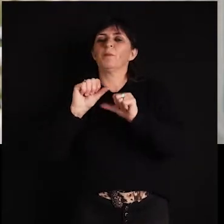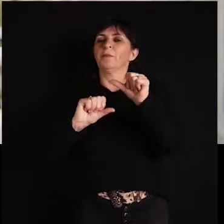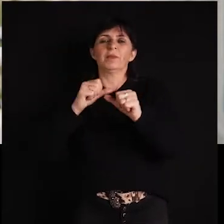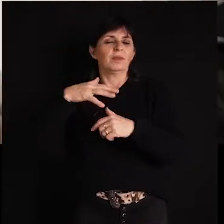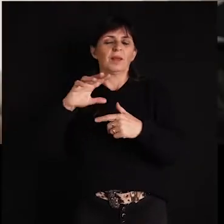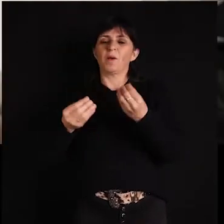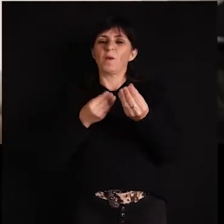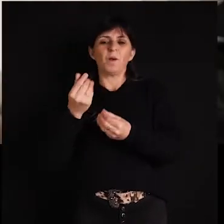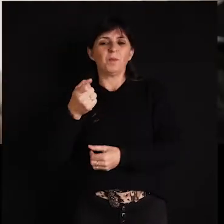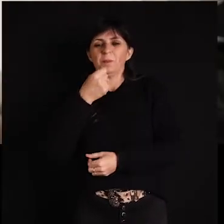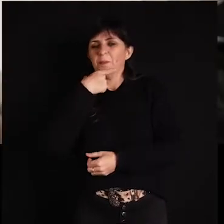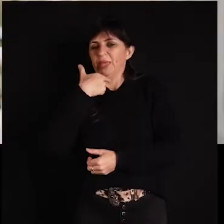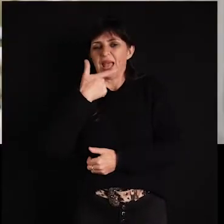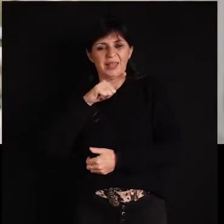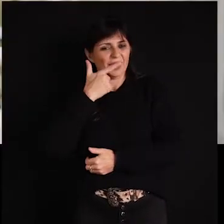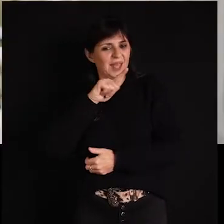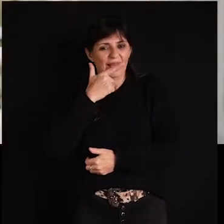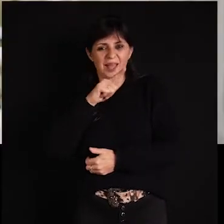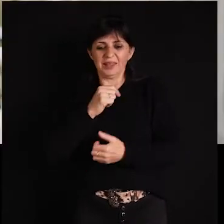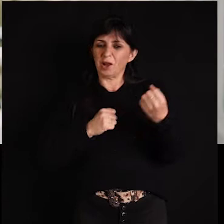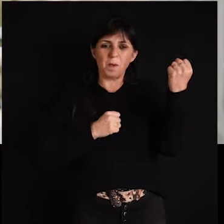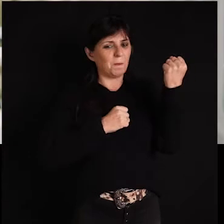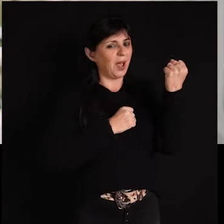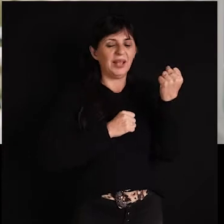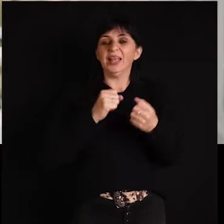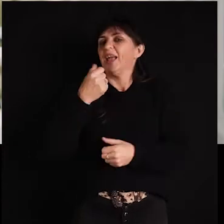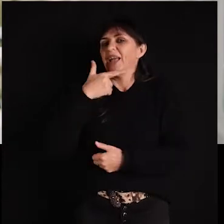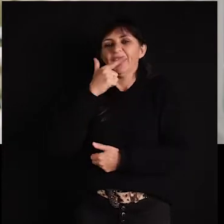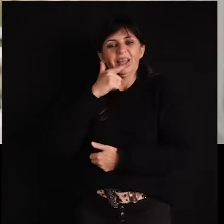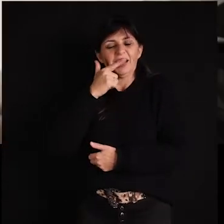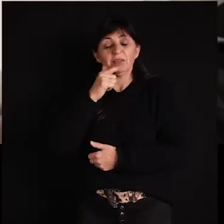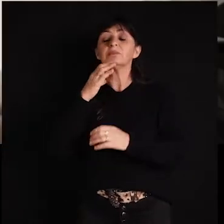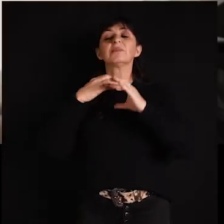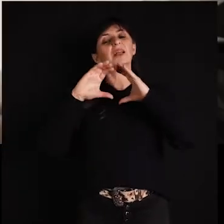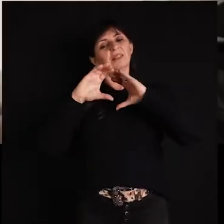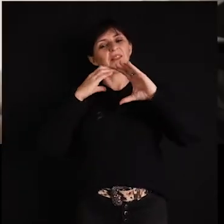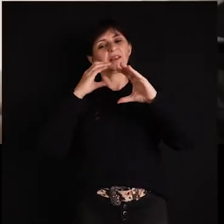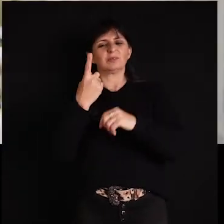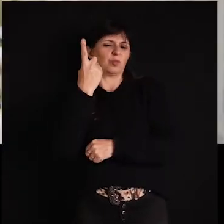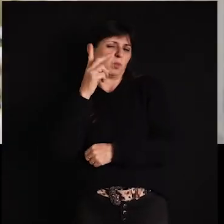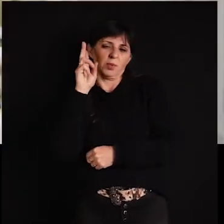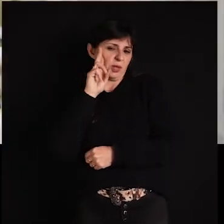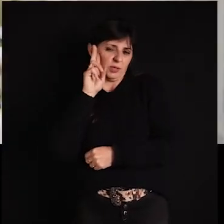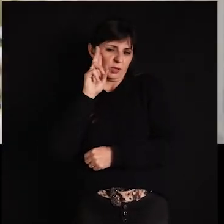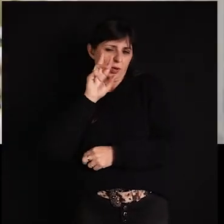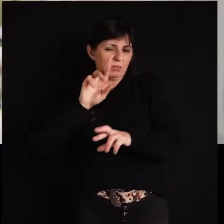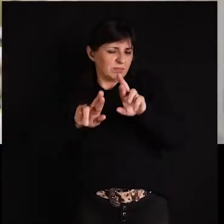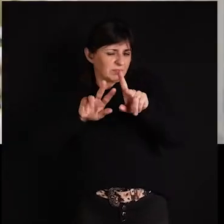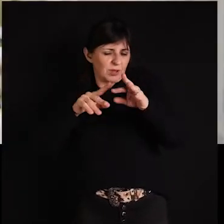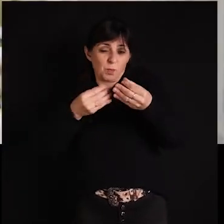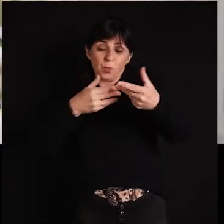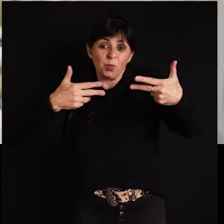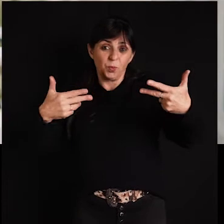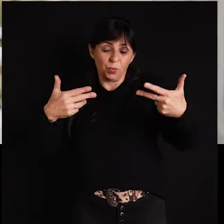uma situação muito engraçada, porque o resto do baile passamos rindo e cantando. Mas isso é uma das histórias. A gente vive num ambiente